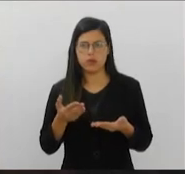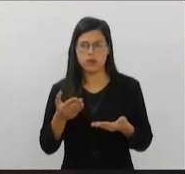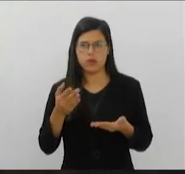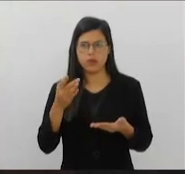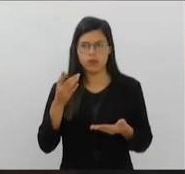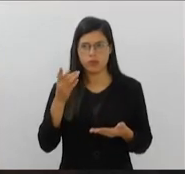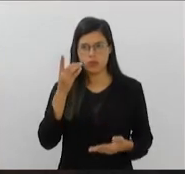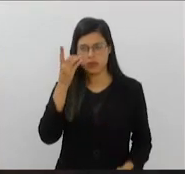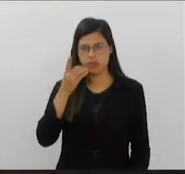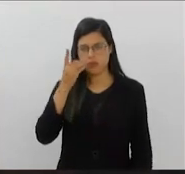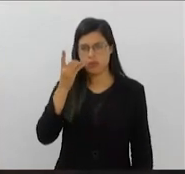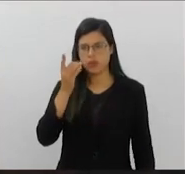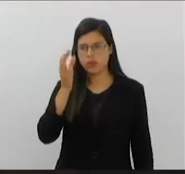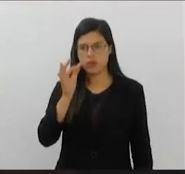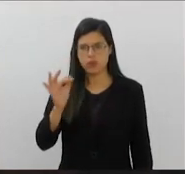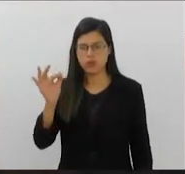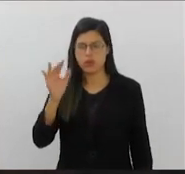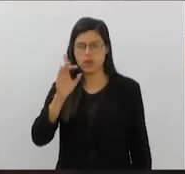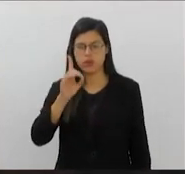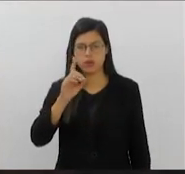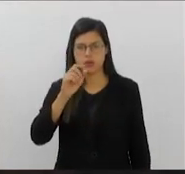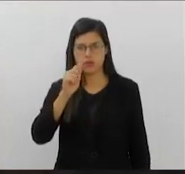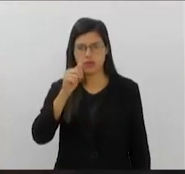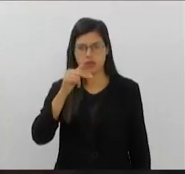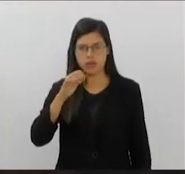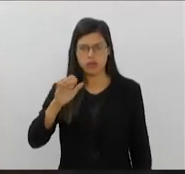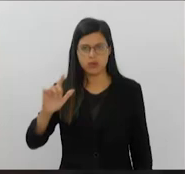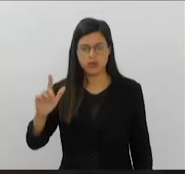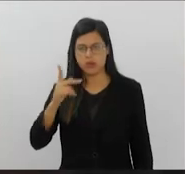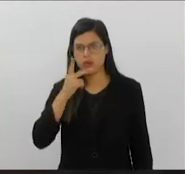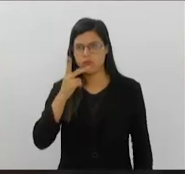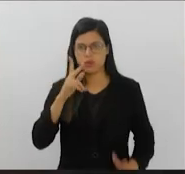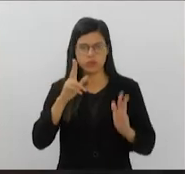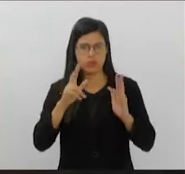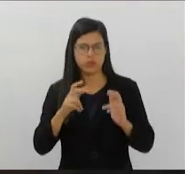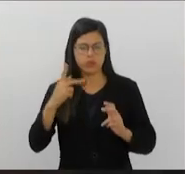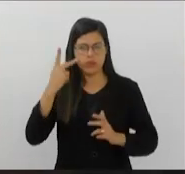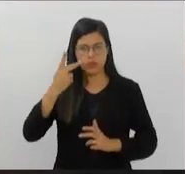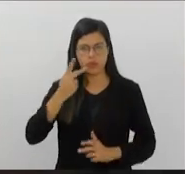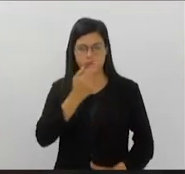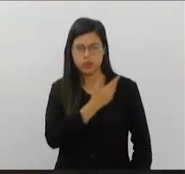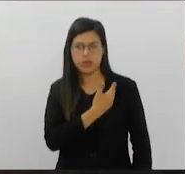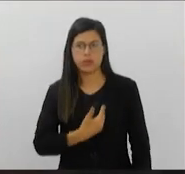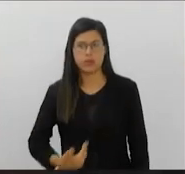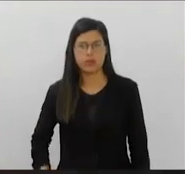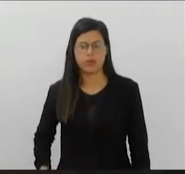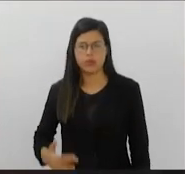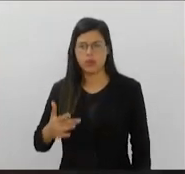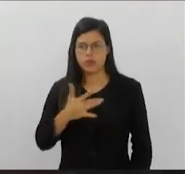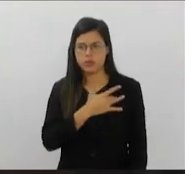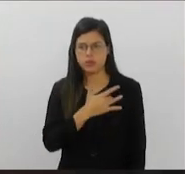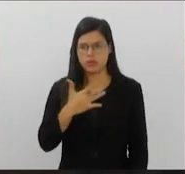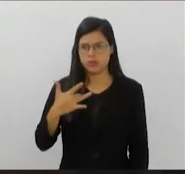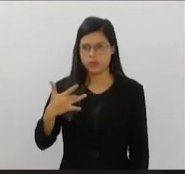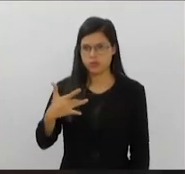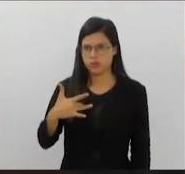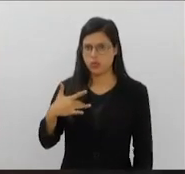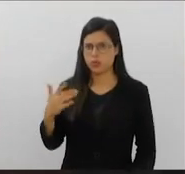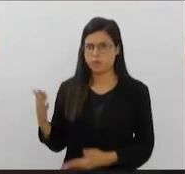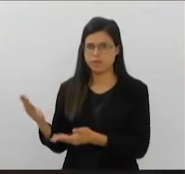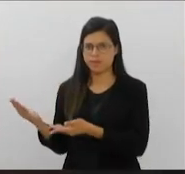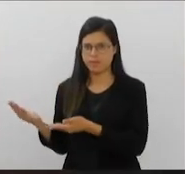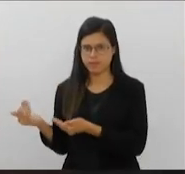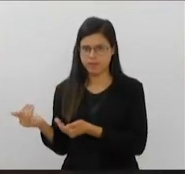Daniel Sorães para falar sobre as políticas públicas de saúde para a